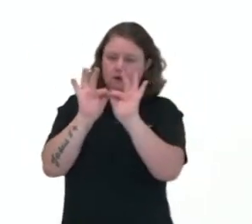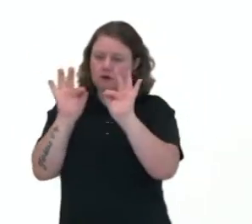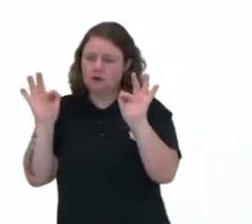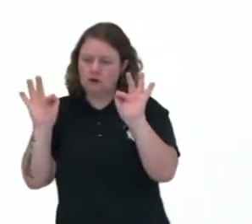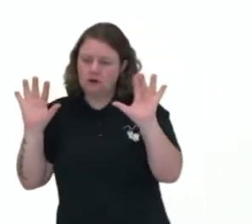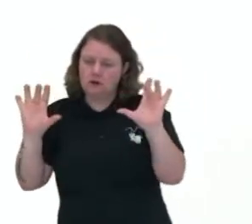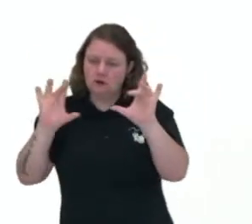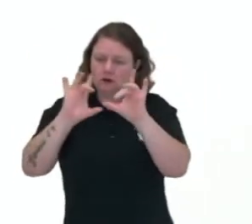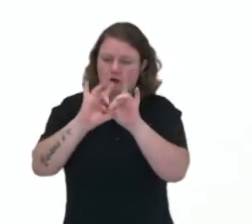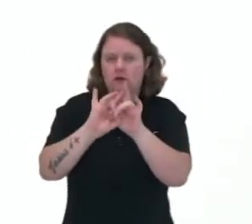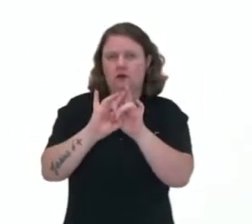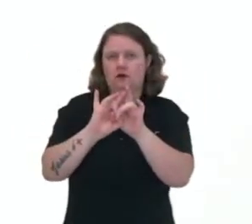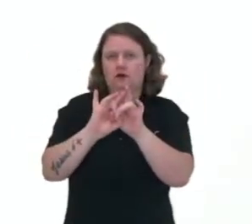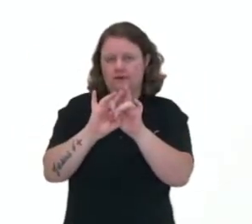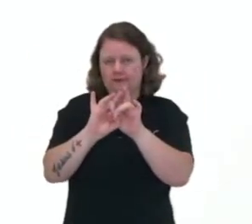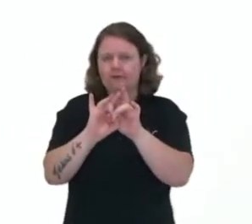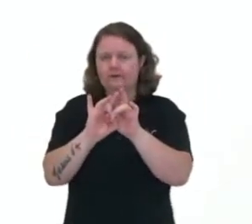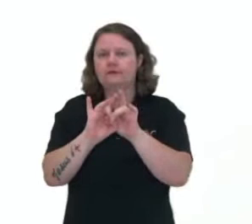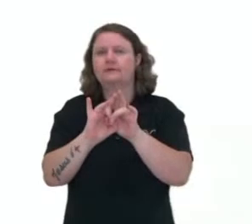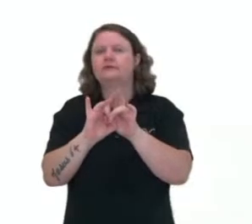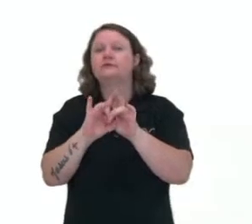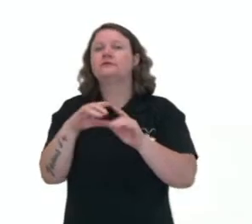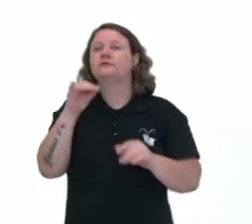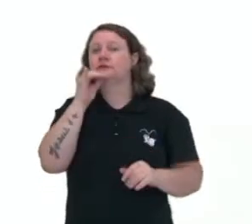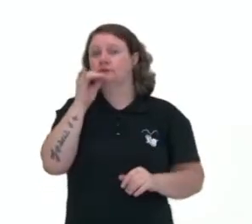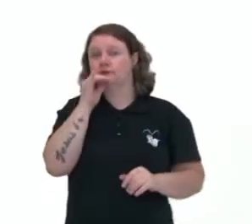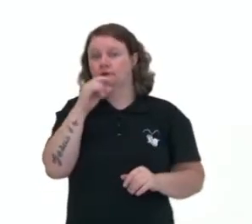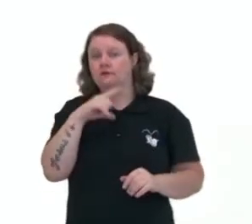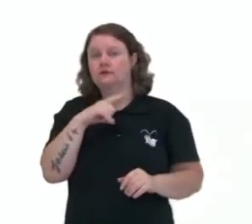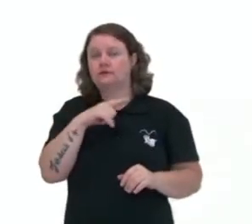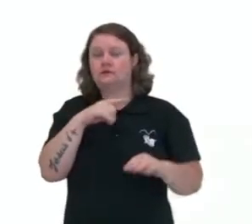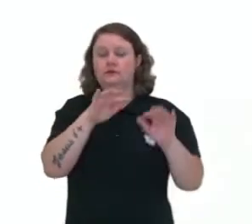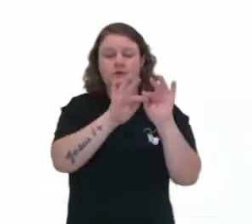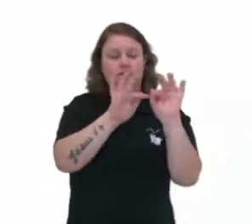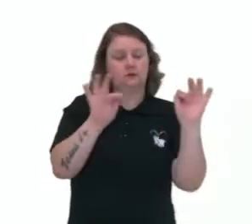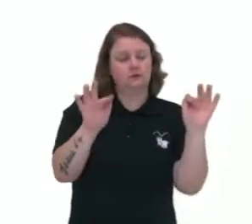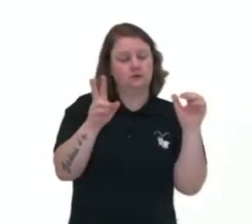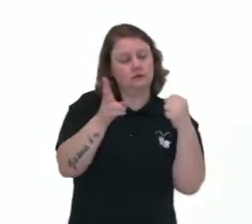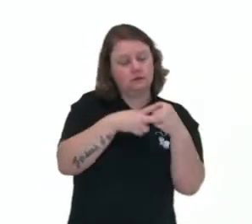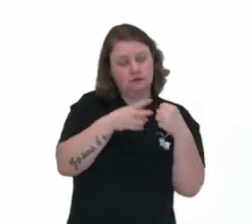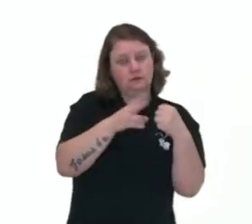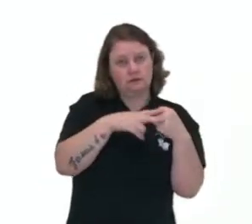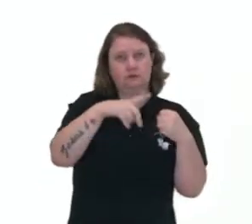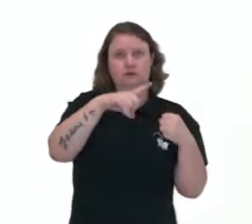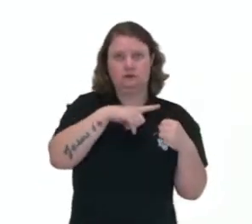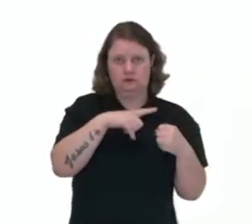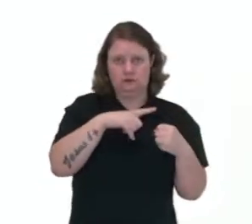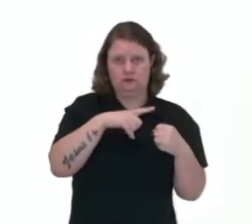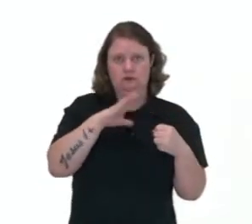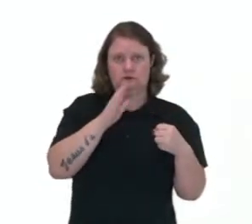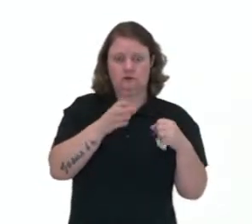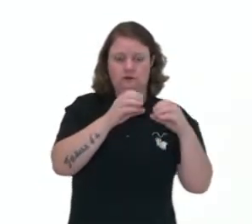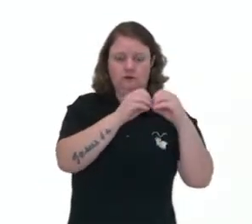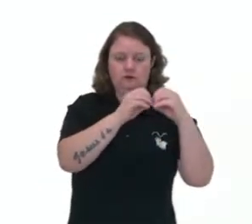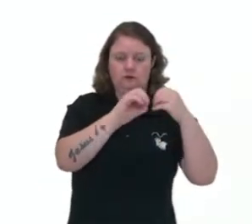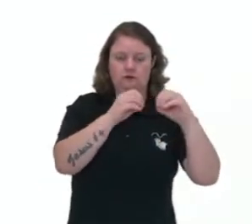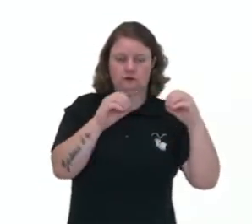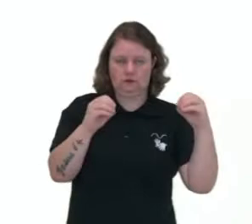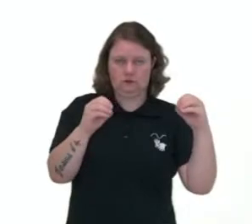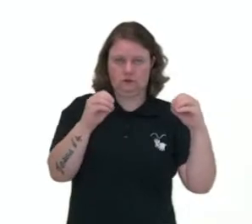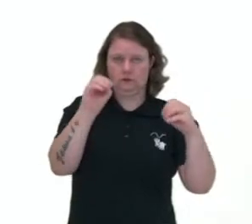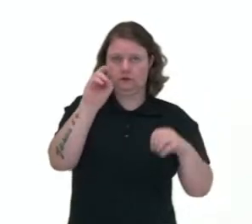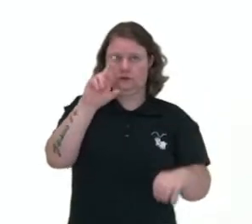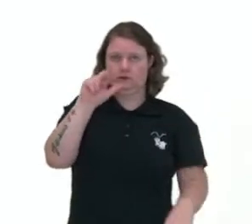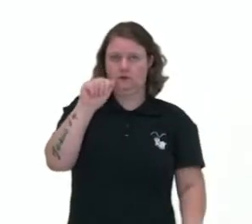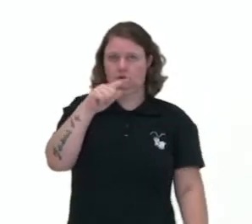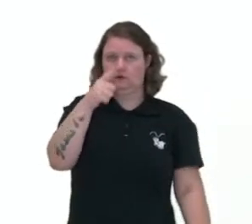aquela frase lá, que ela possui ali um verbo, ela já pode ser chamada de oração. E sendo chamada